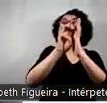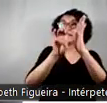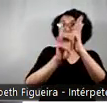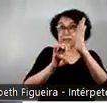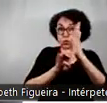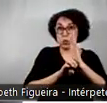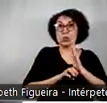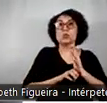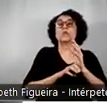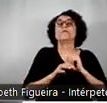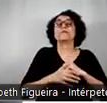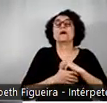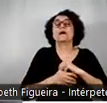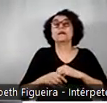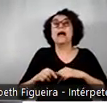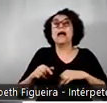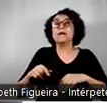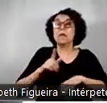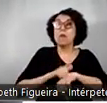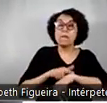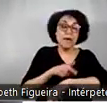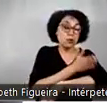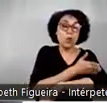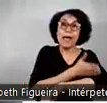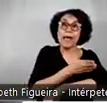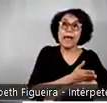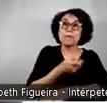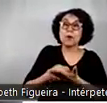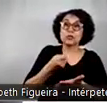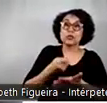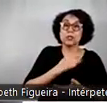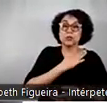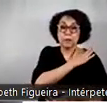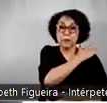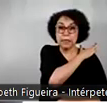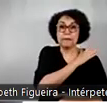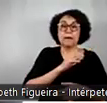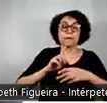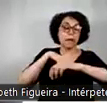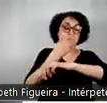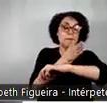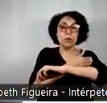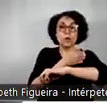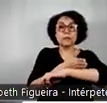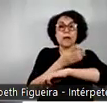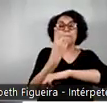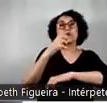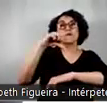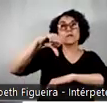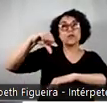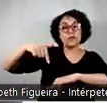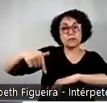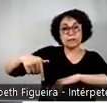militar. A gente tem a Lei de Refúgio, né, sancionada em 97, né, que ela promulga, né, o Estatuto dos Refugiados